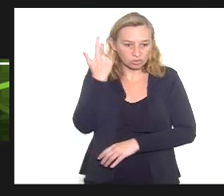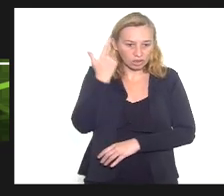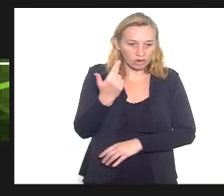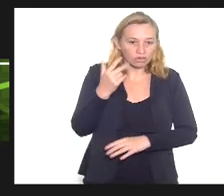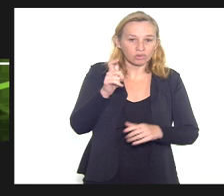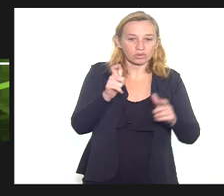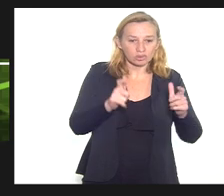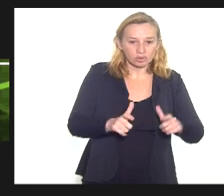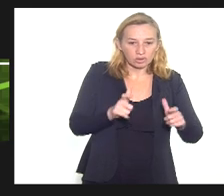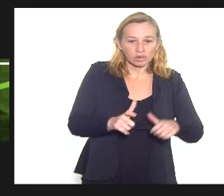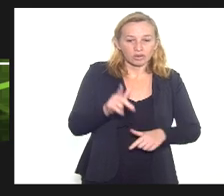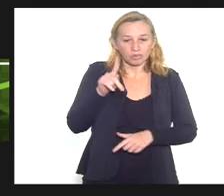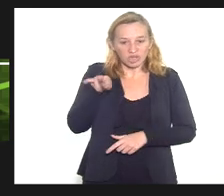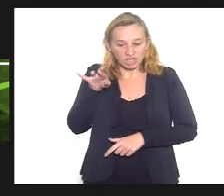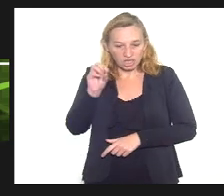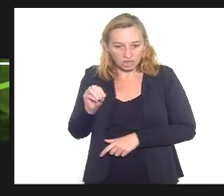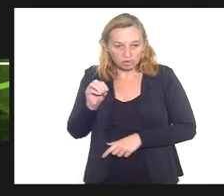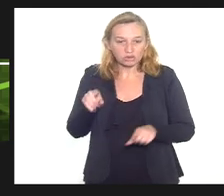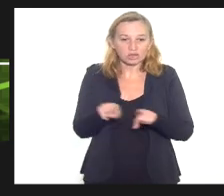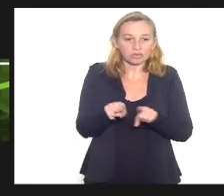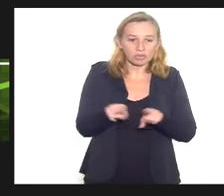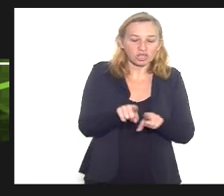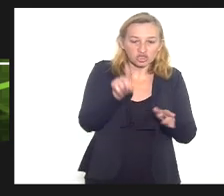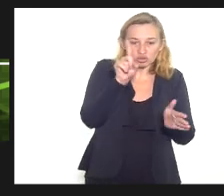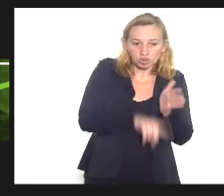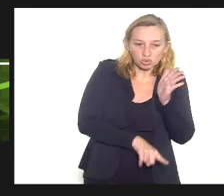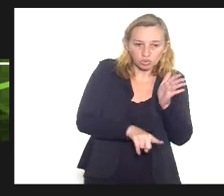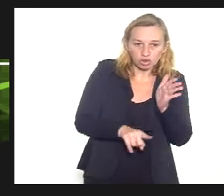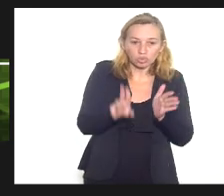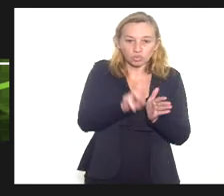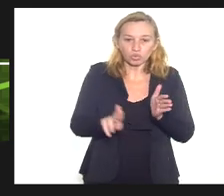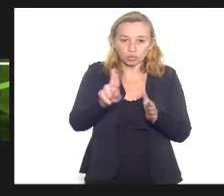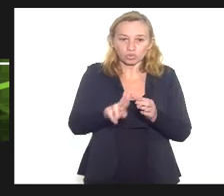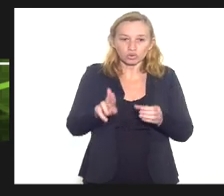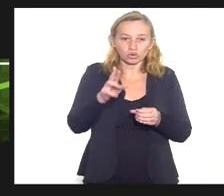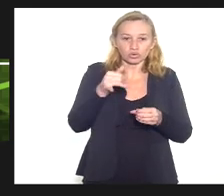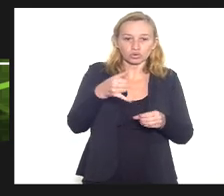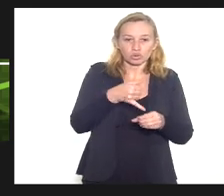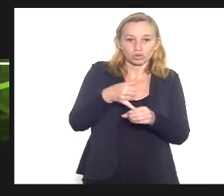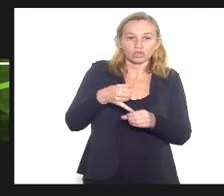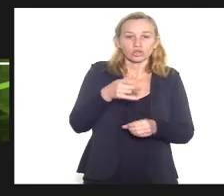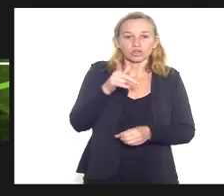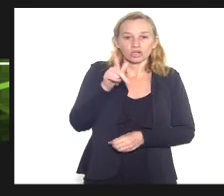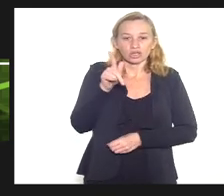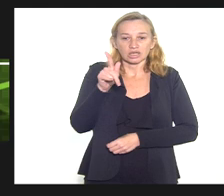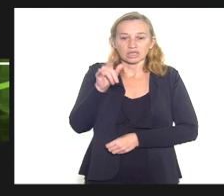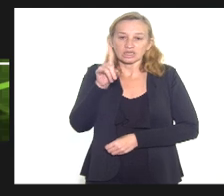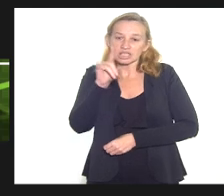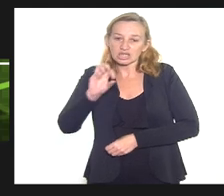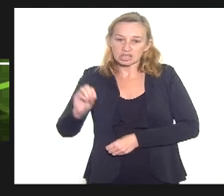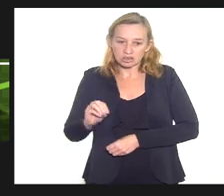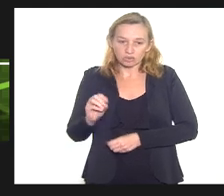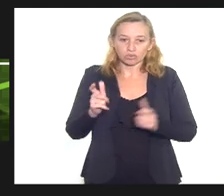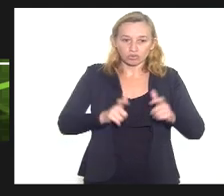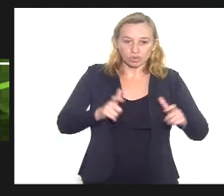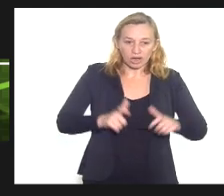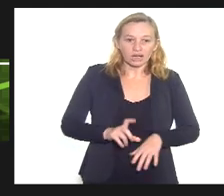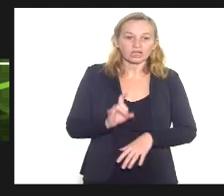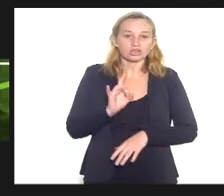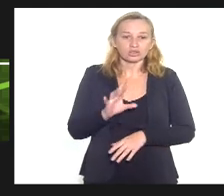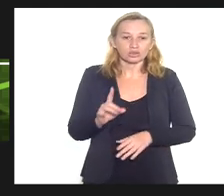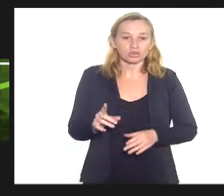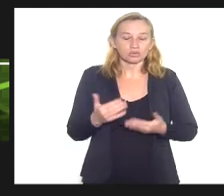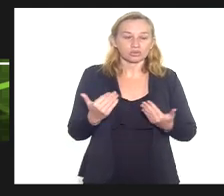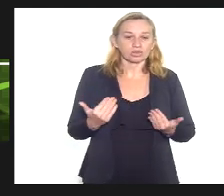Peregrino e reduzir o consumo de óleo diesel, que é utilizado como combustível secundário nesse campo. Apenas com essa